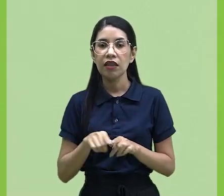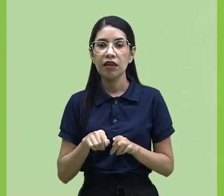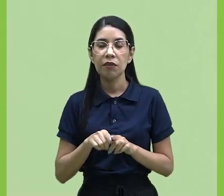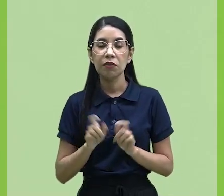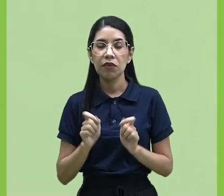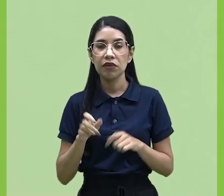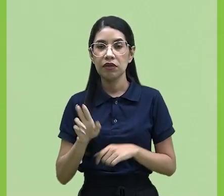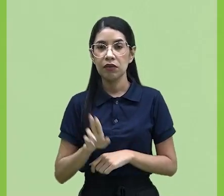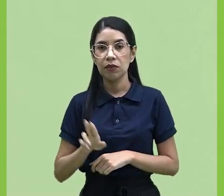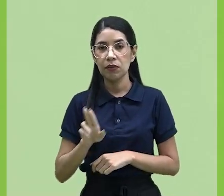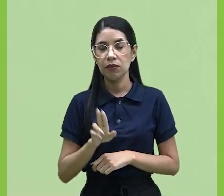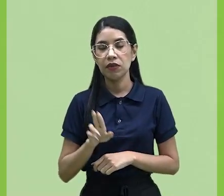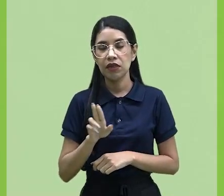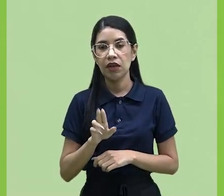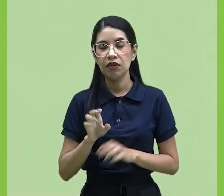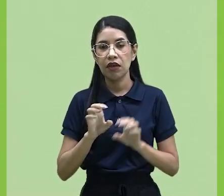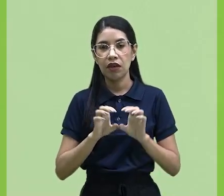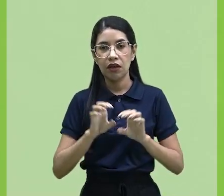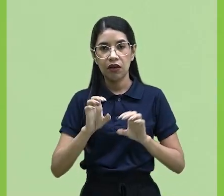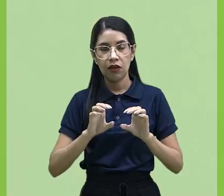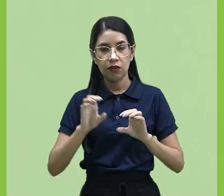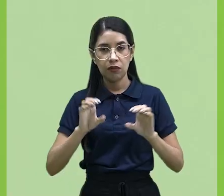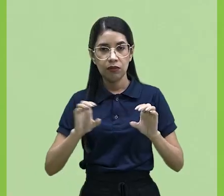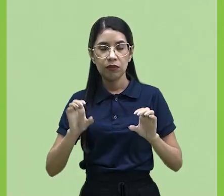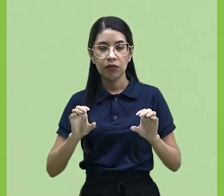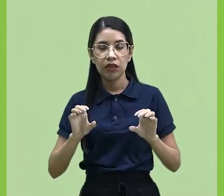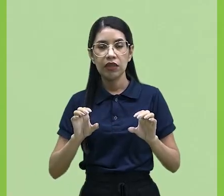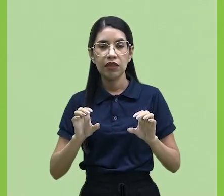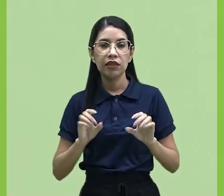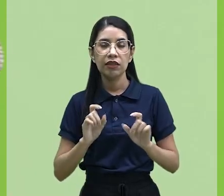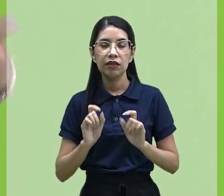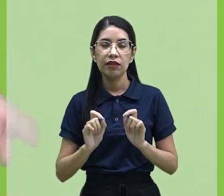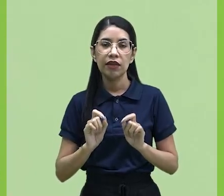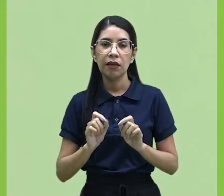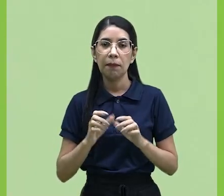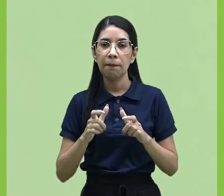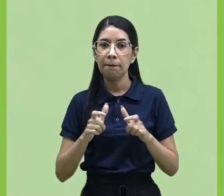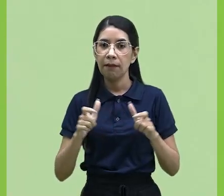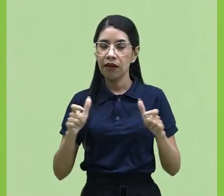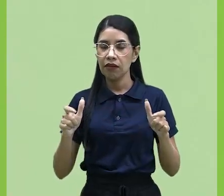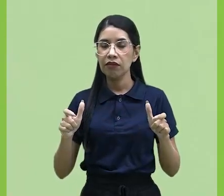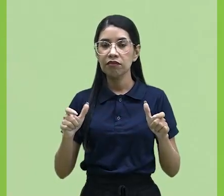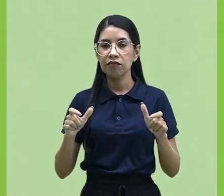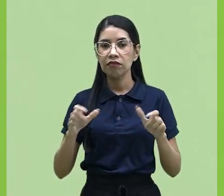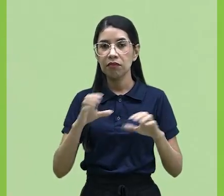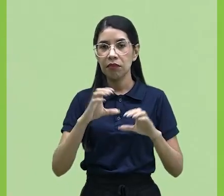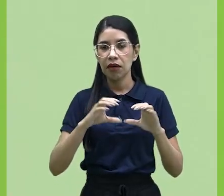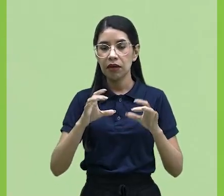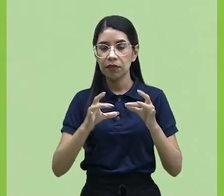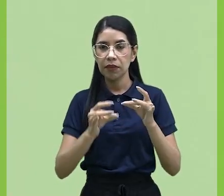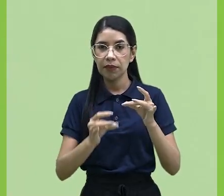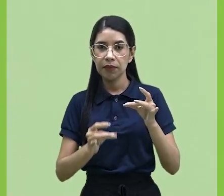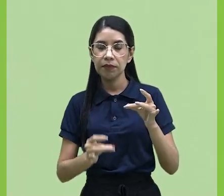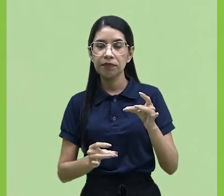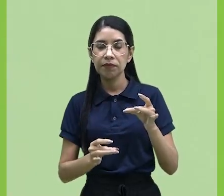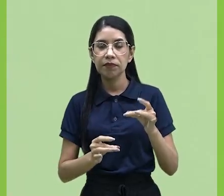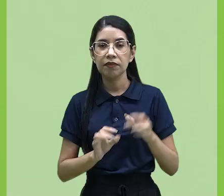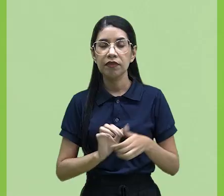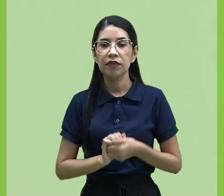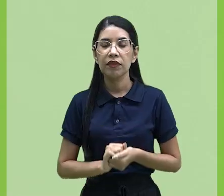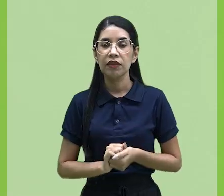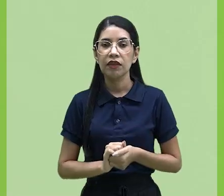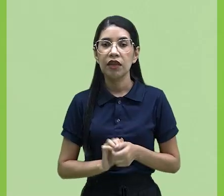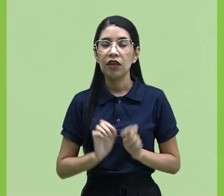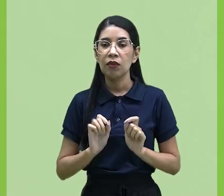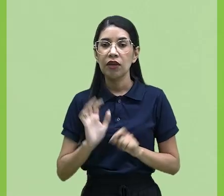que tem, né, na sua composição ali, cadeias um pouco maiores, né? Cadeias carbônicas um pouco maiores. E aí